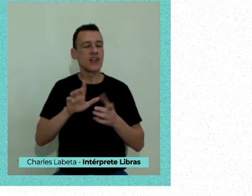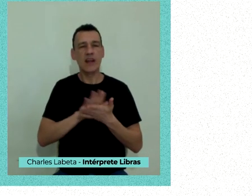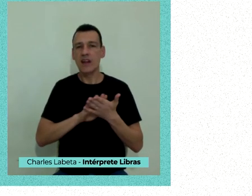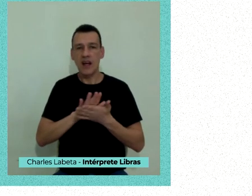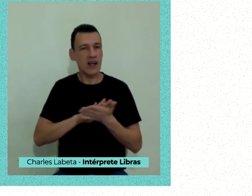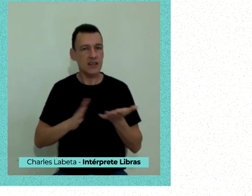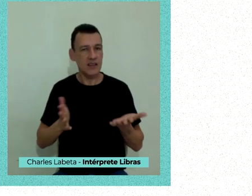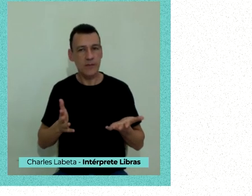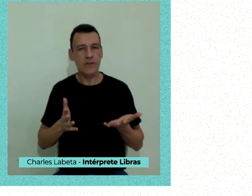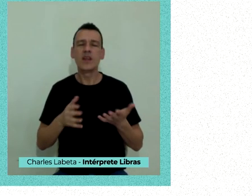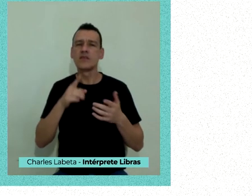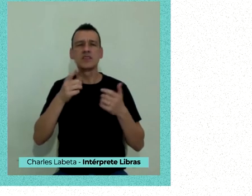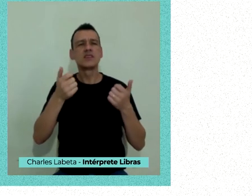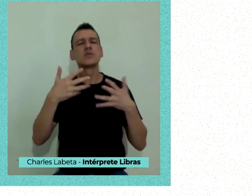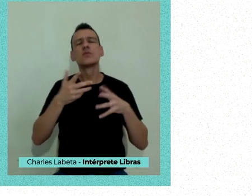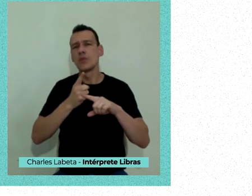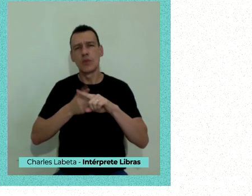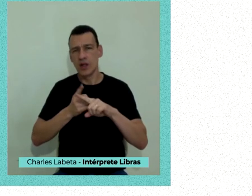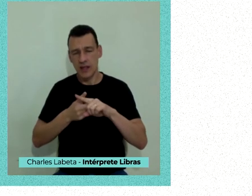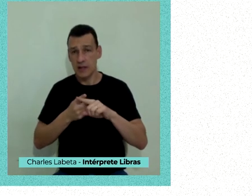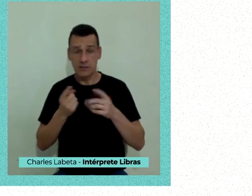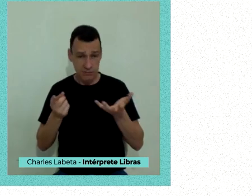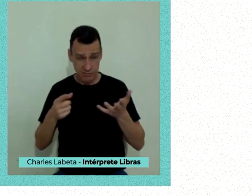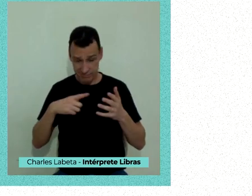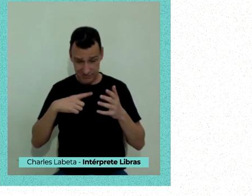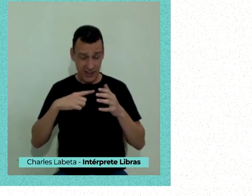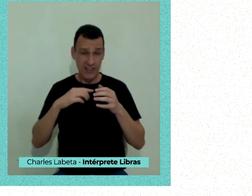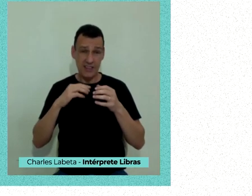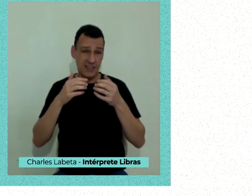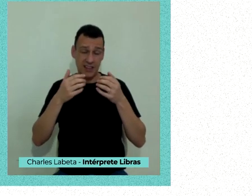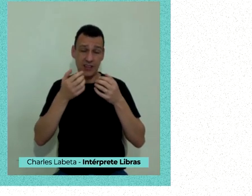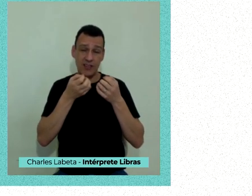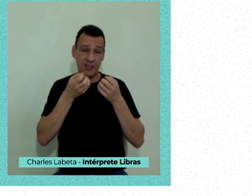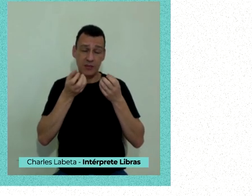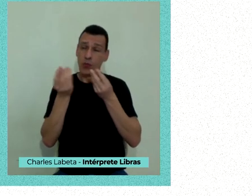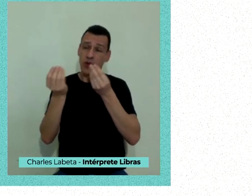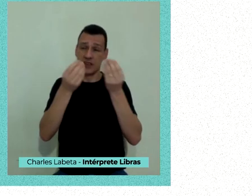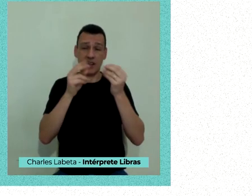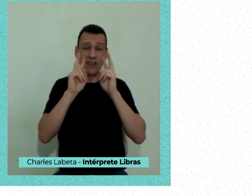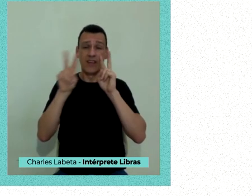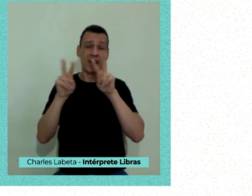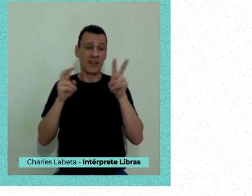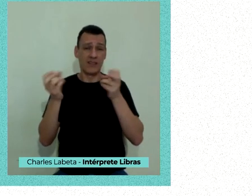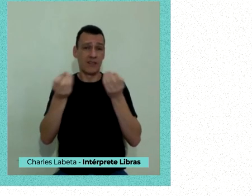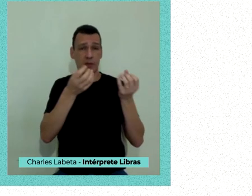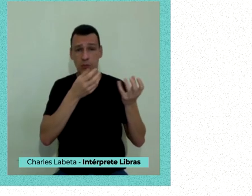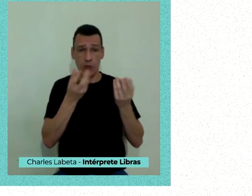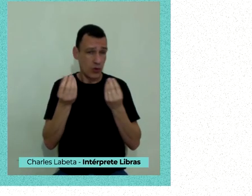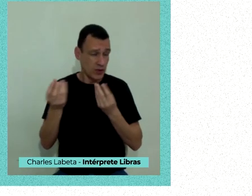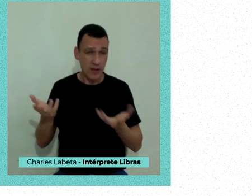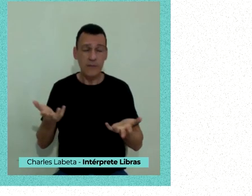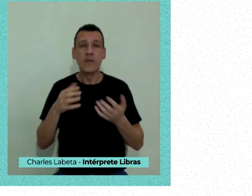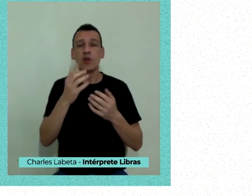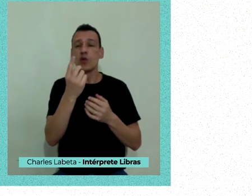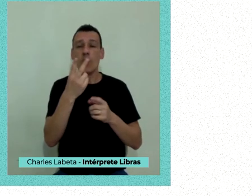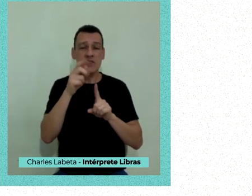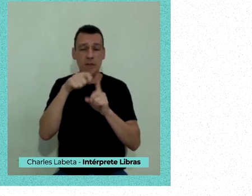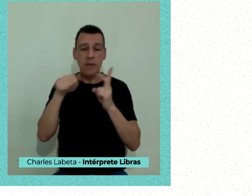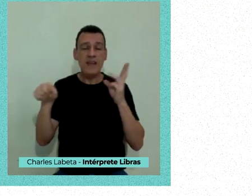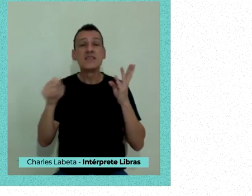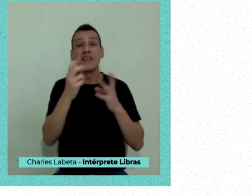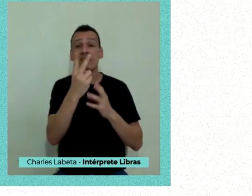isso? Os dados mostram isso, né? Durante 12 meses, 25 crianças foram